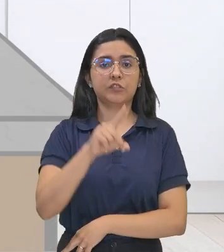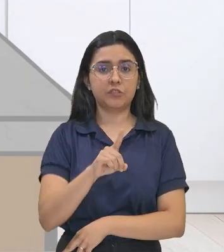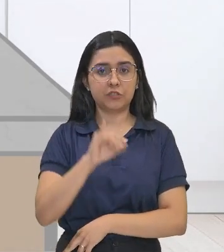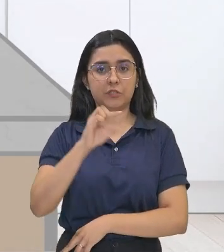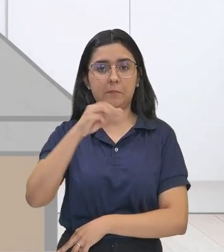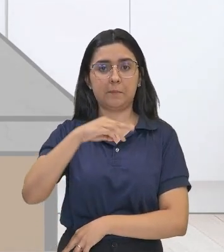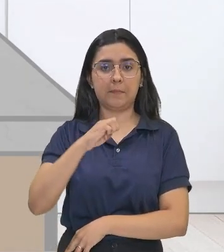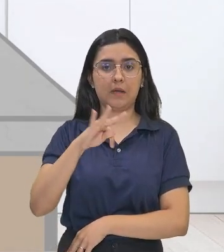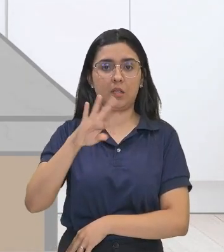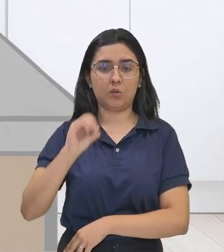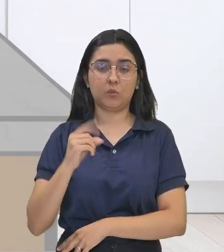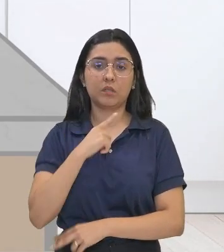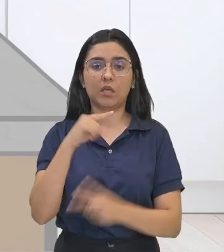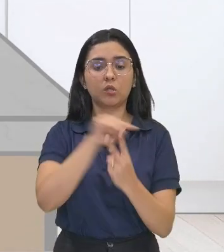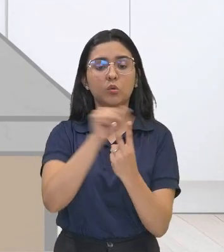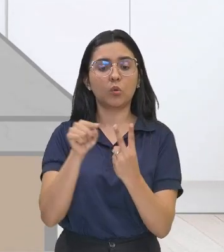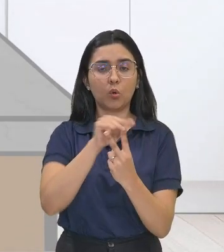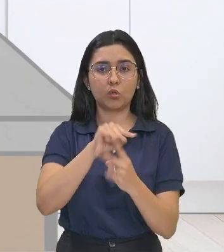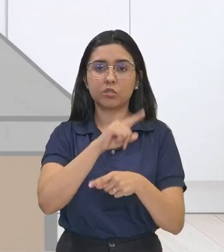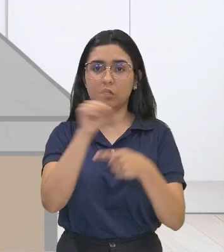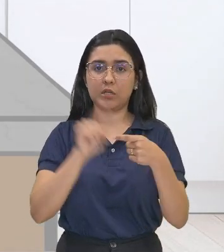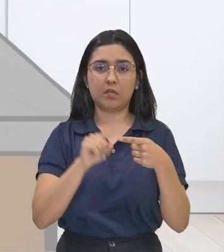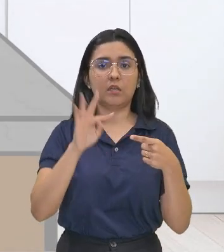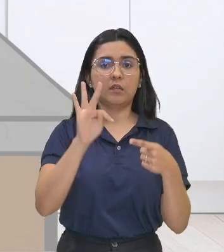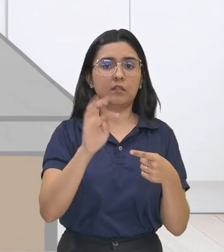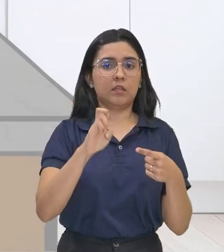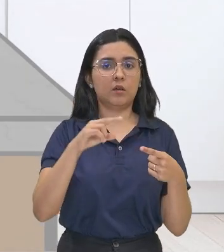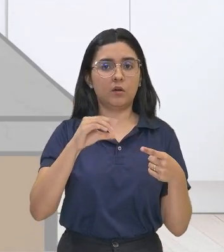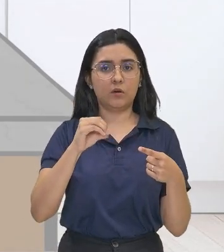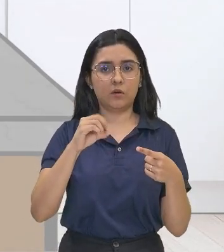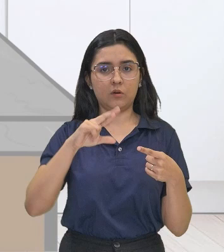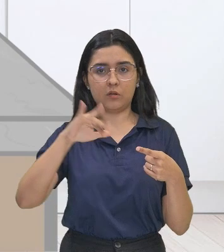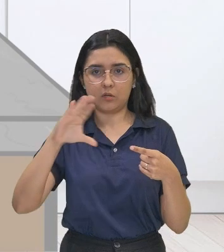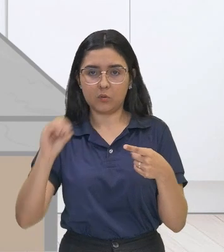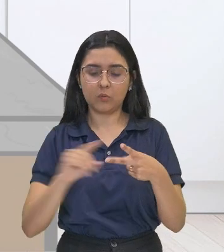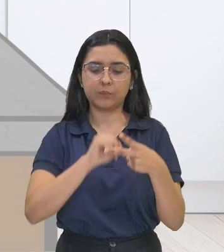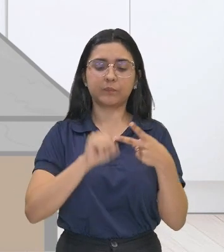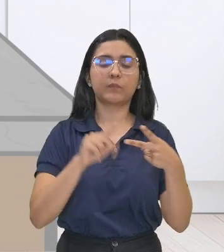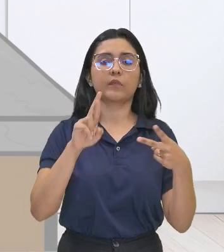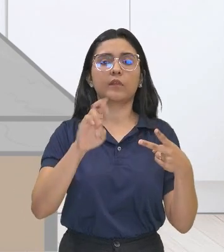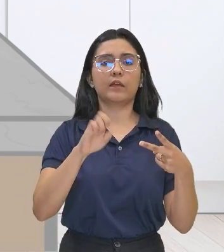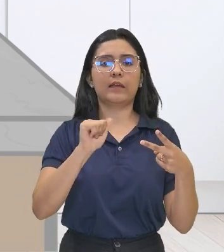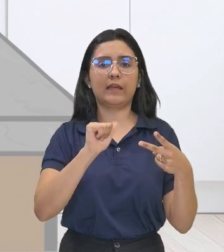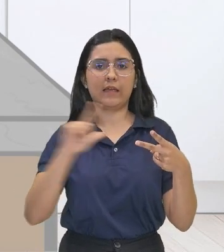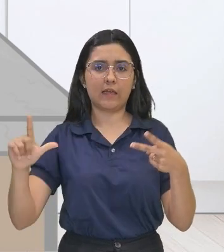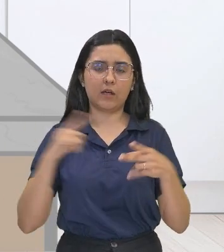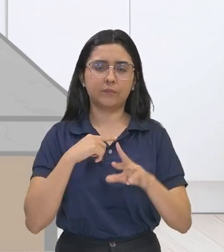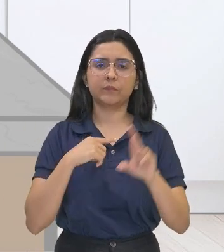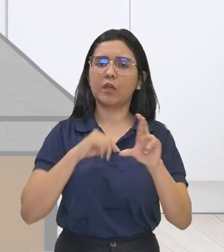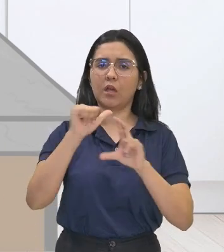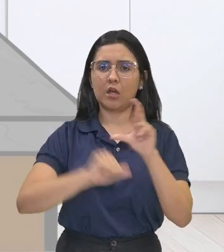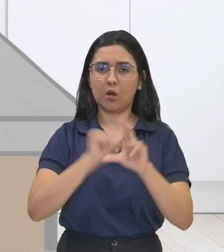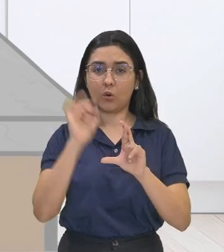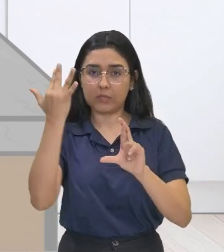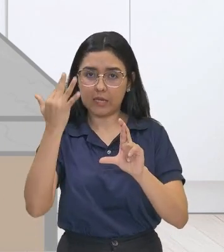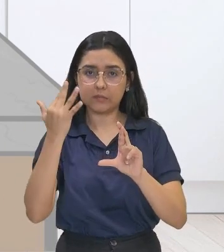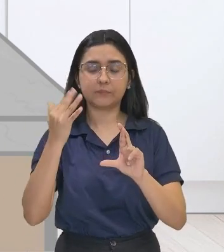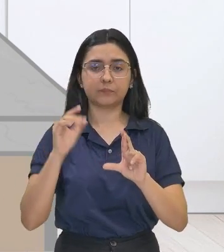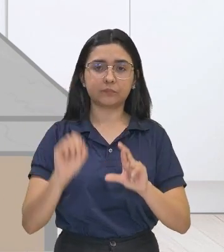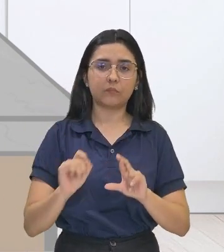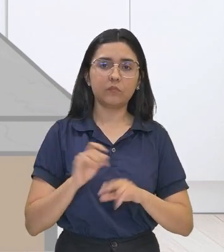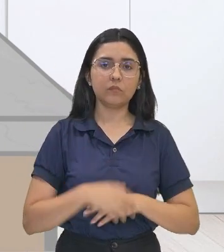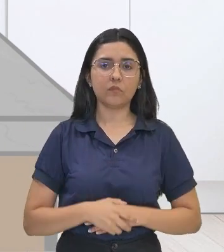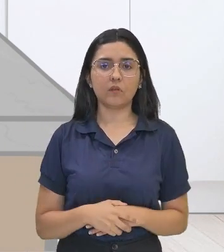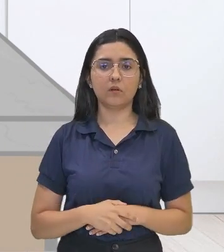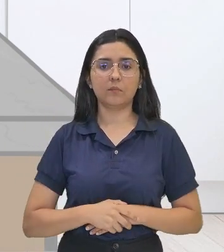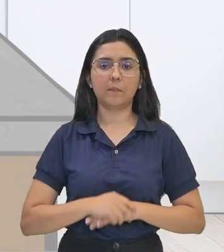rendimento teórico e existe o rendimento real. Ou seja, quando qualquer reação química acontece,